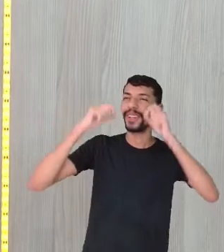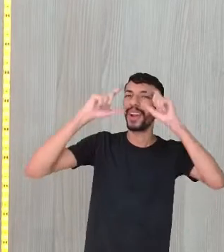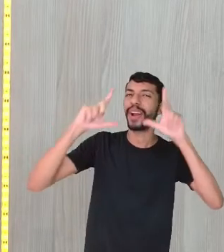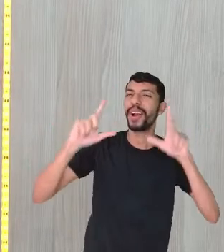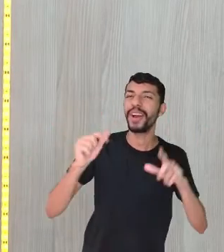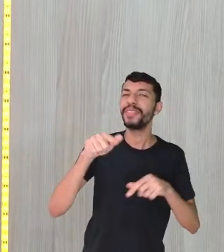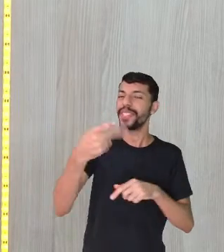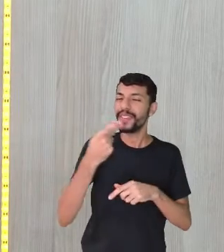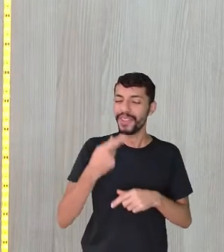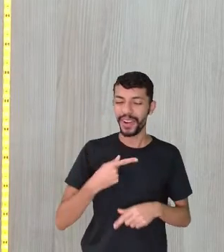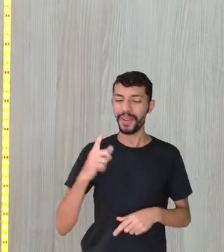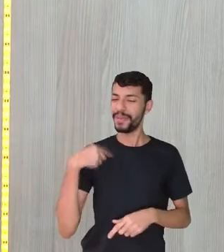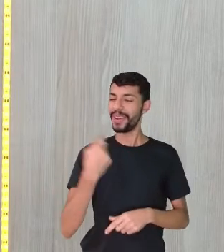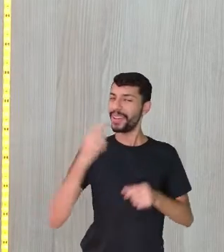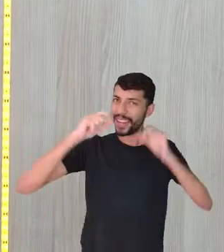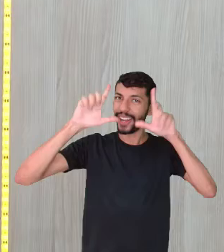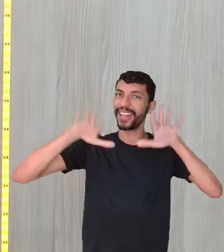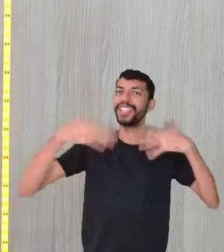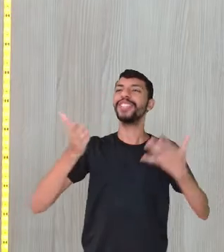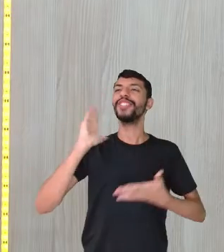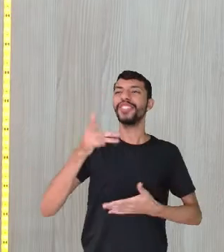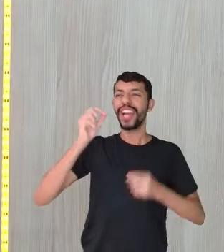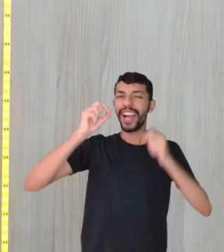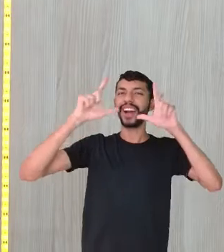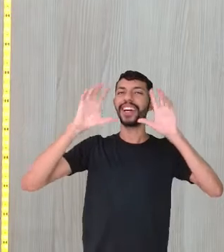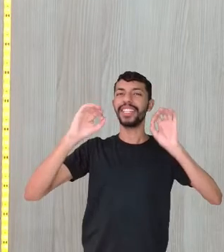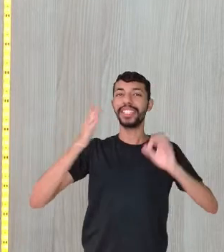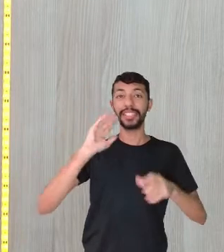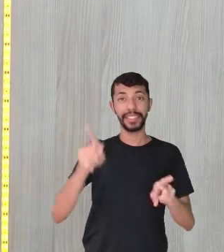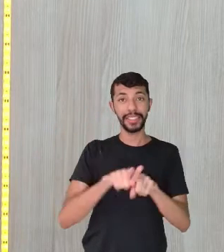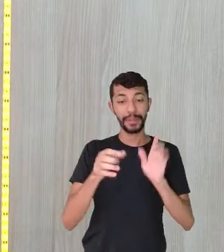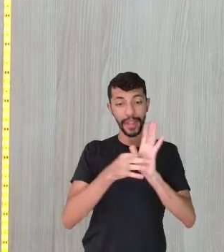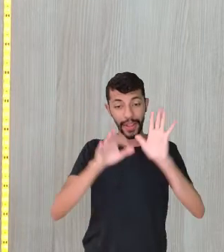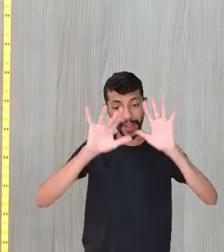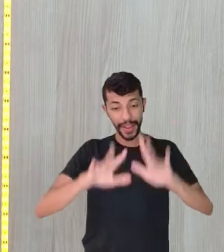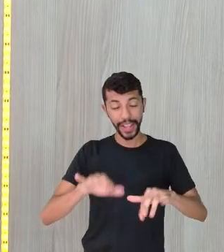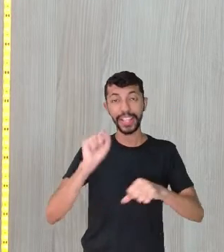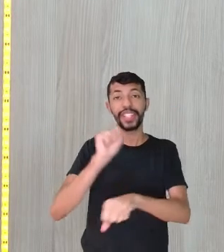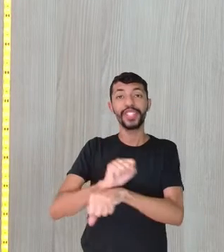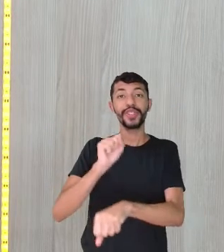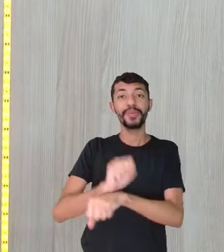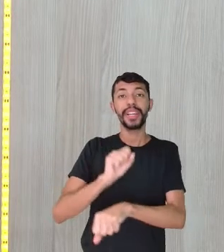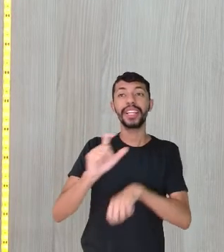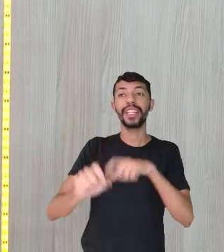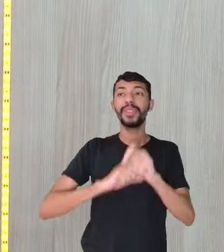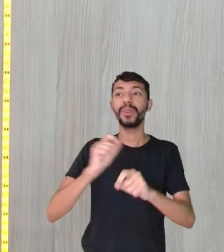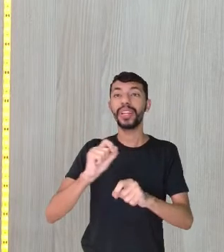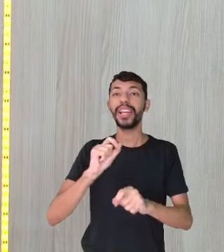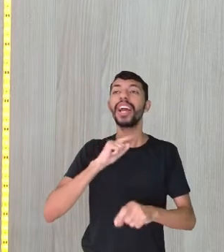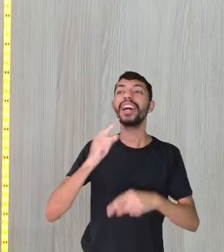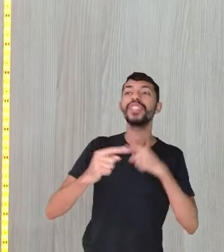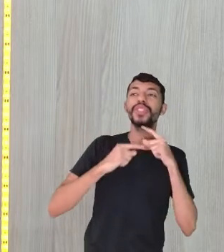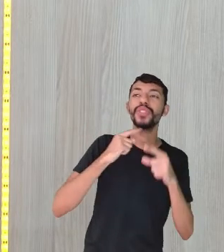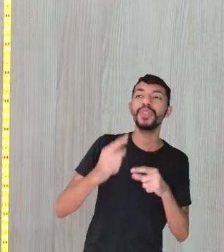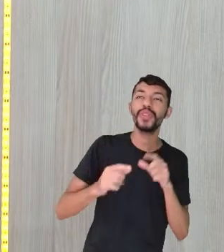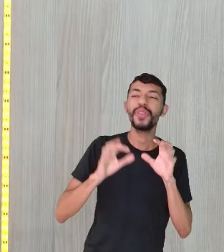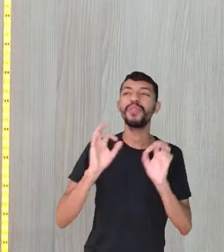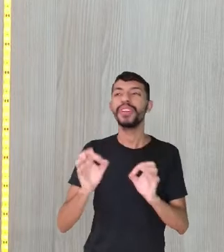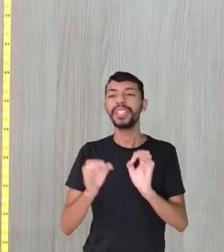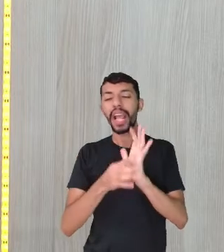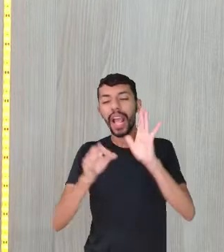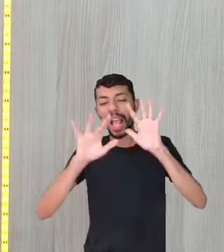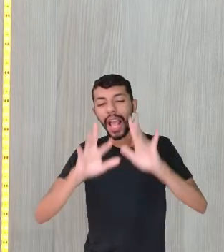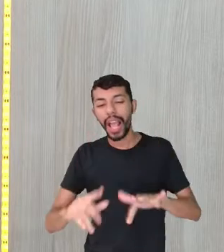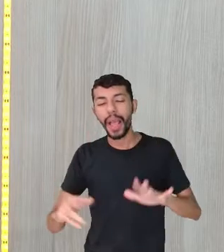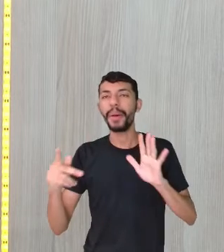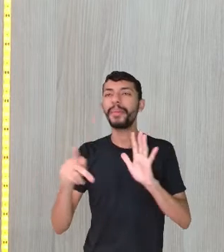pra gente ter acordado, eu tô acordada aqui já e conectada no chat, esperando aí as dúvidas, os questionamentos, os comentários